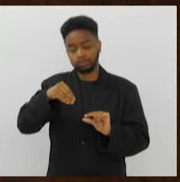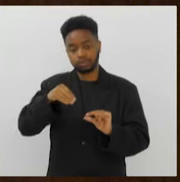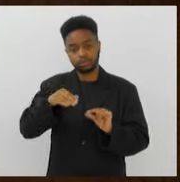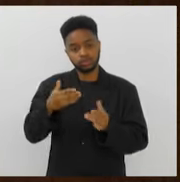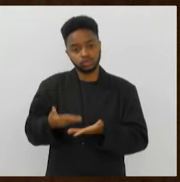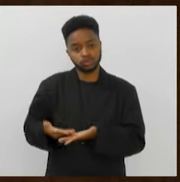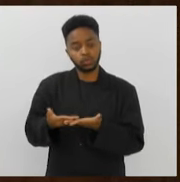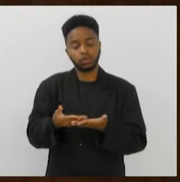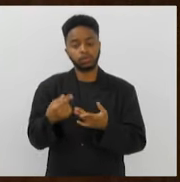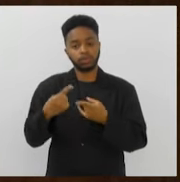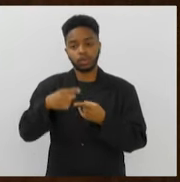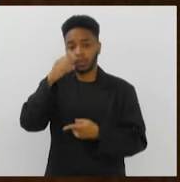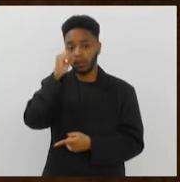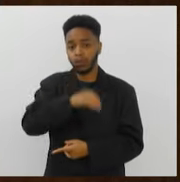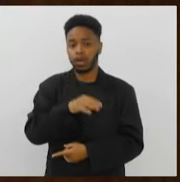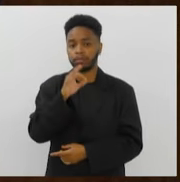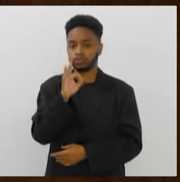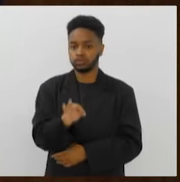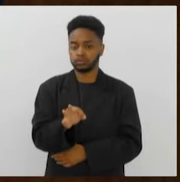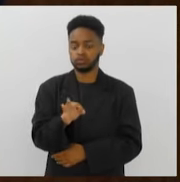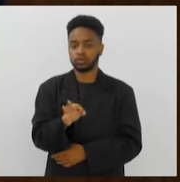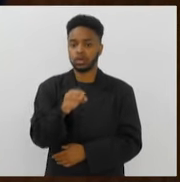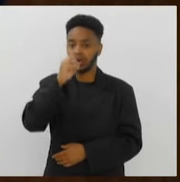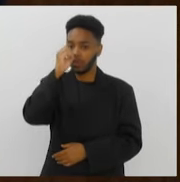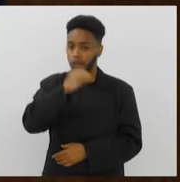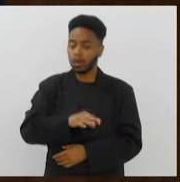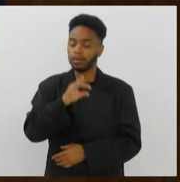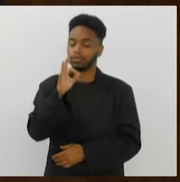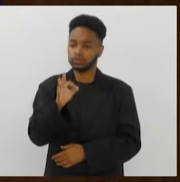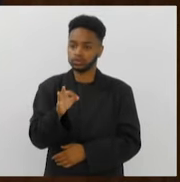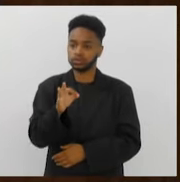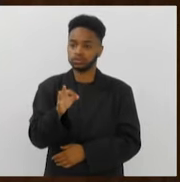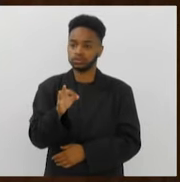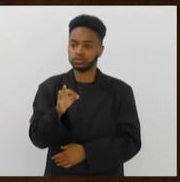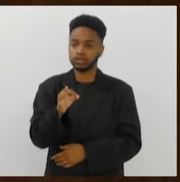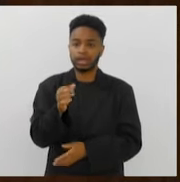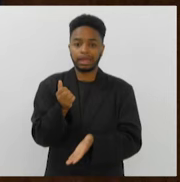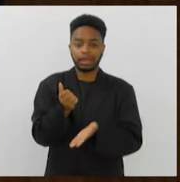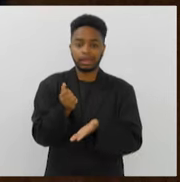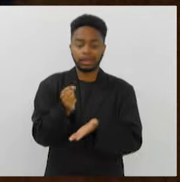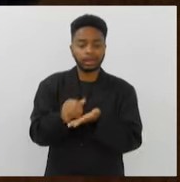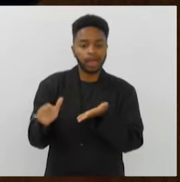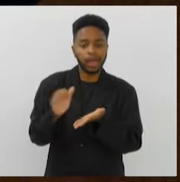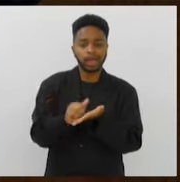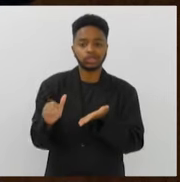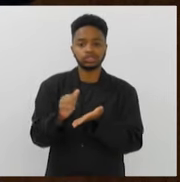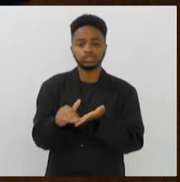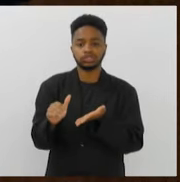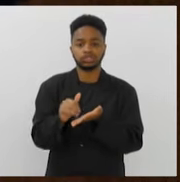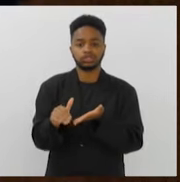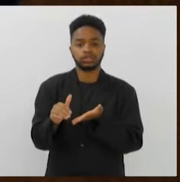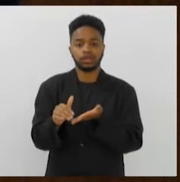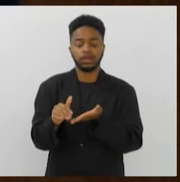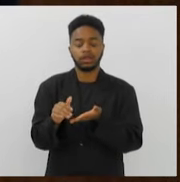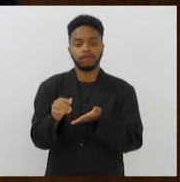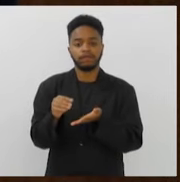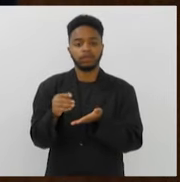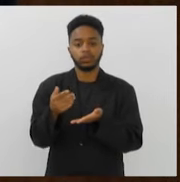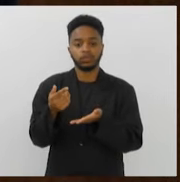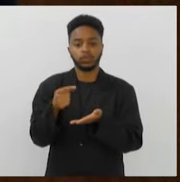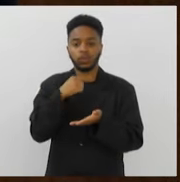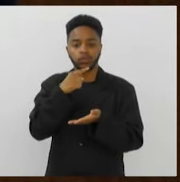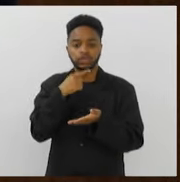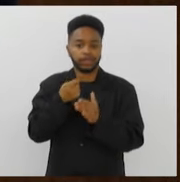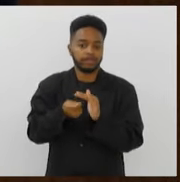é um absurdo. É um absurdo, é um desperdício, deputado Vinícius, é um desinvestimento,